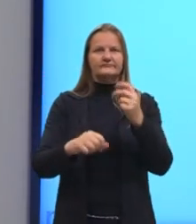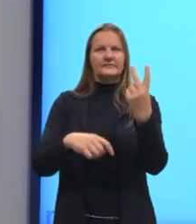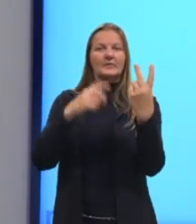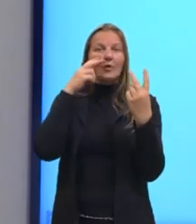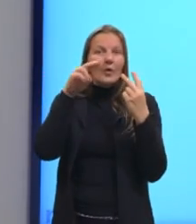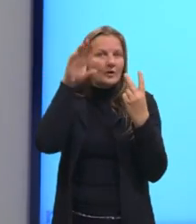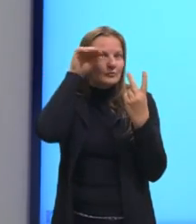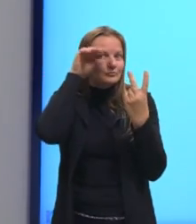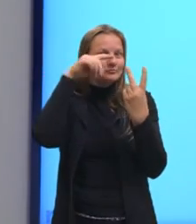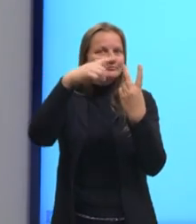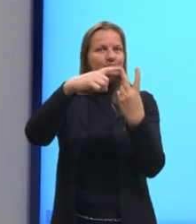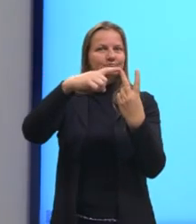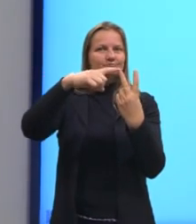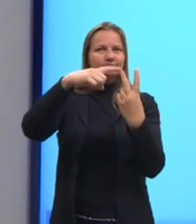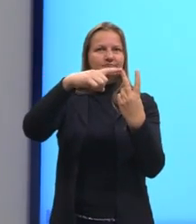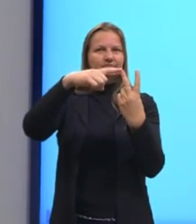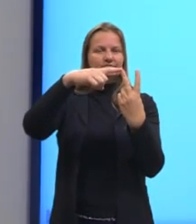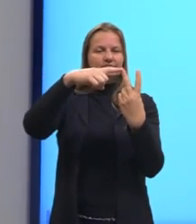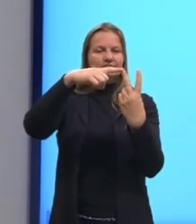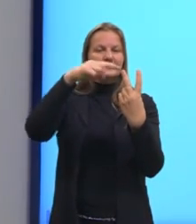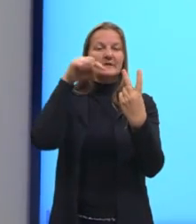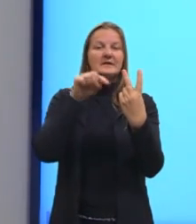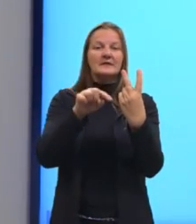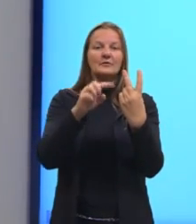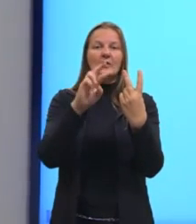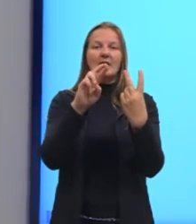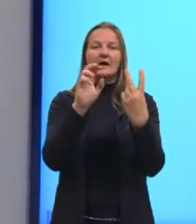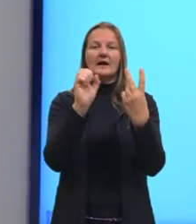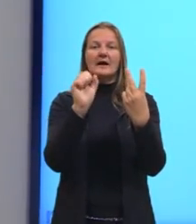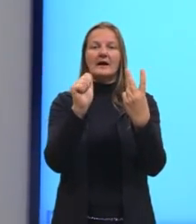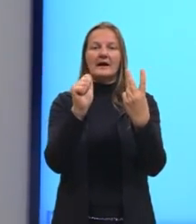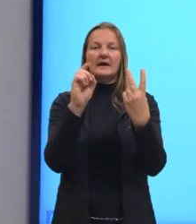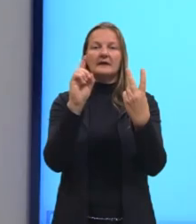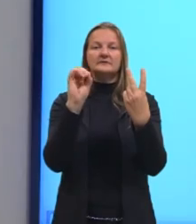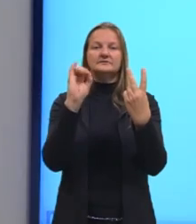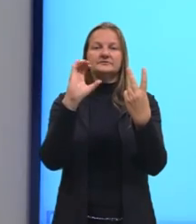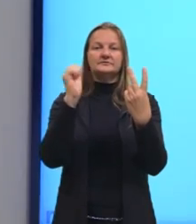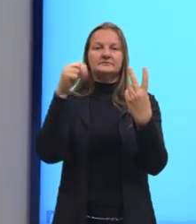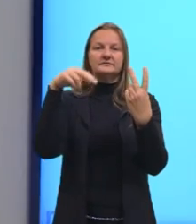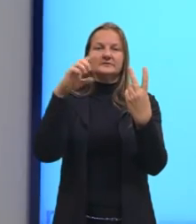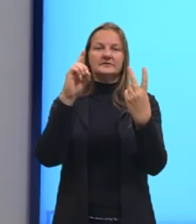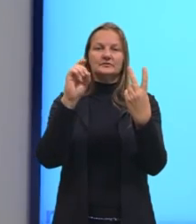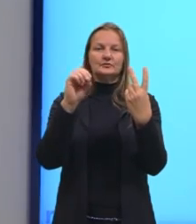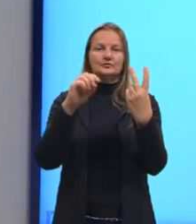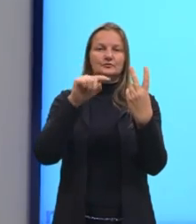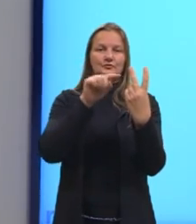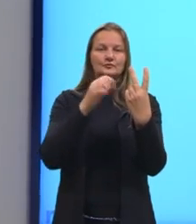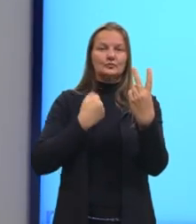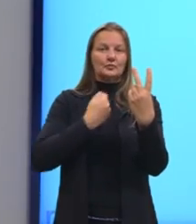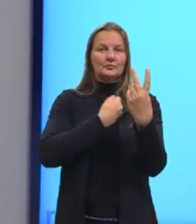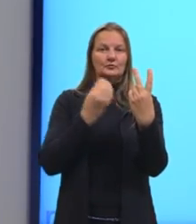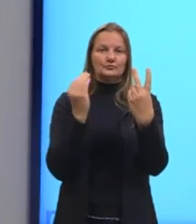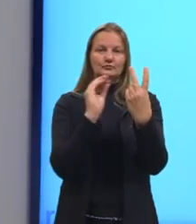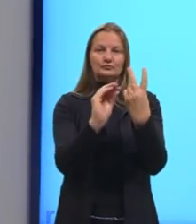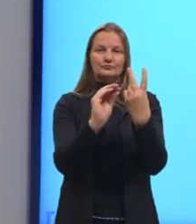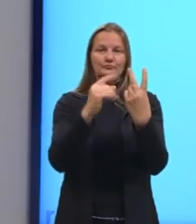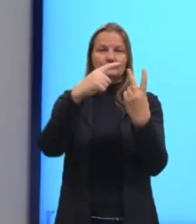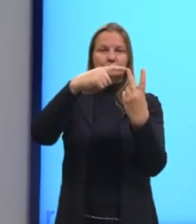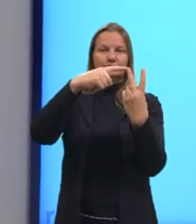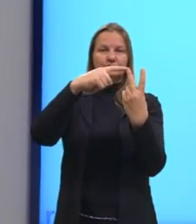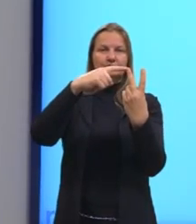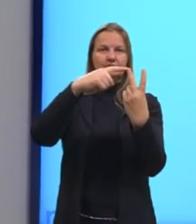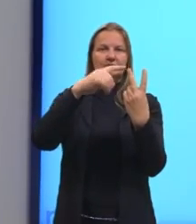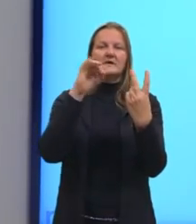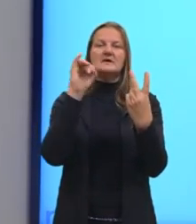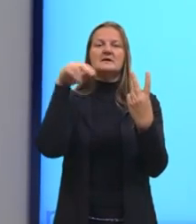Observe que nós temos aqui o radicando radicando é sempre o valor que vai dentro da raiz e nós temos o